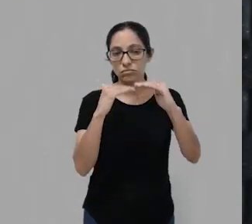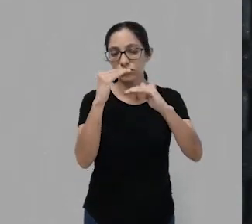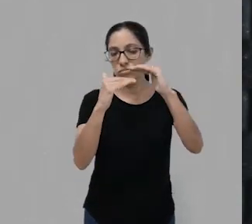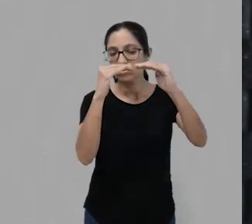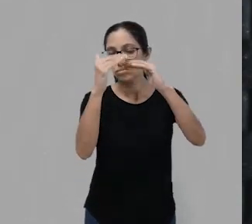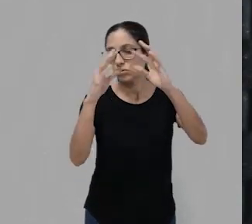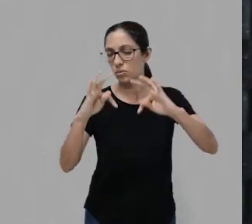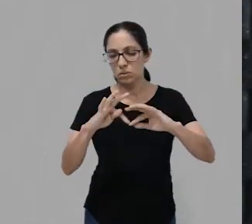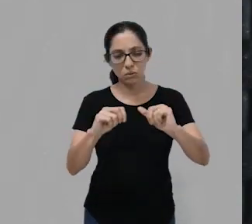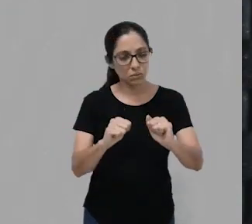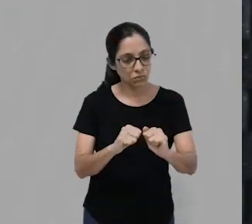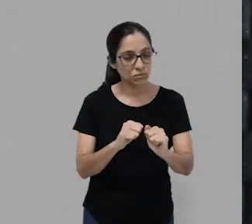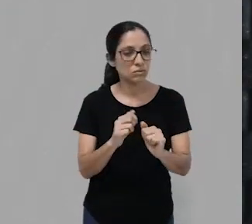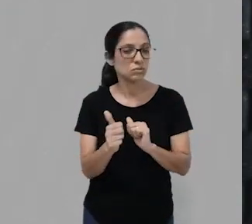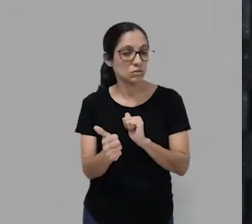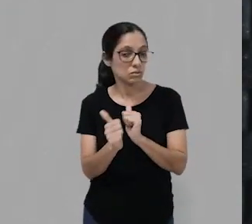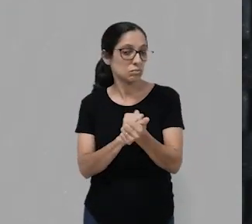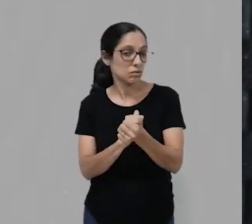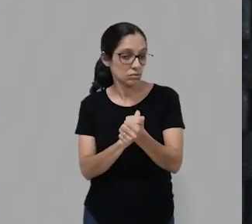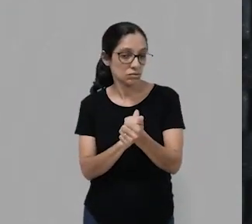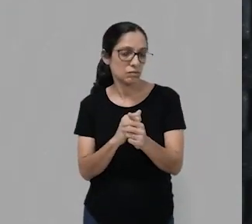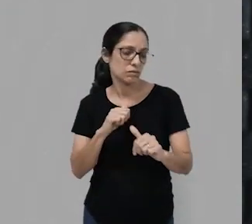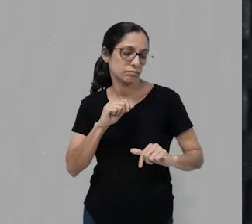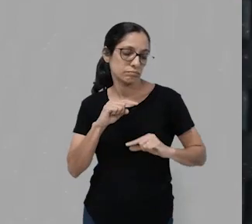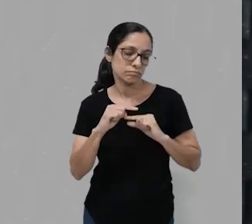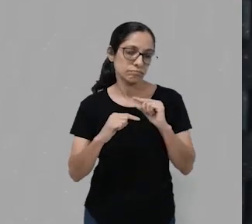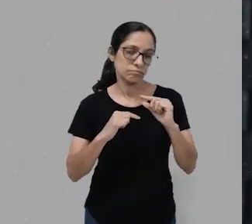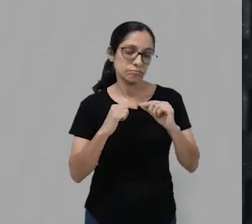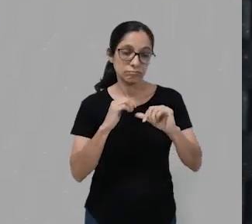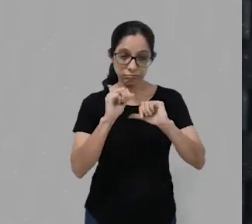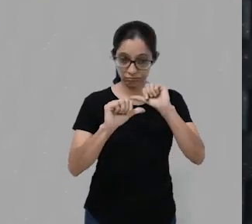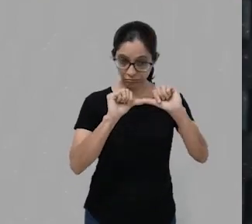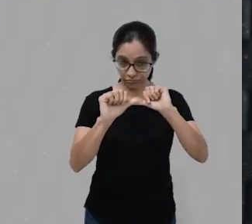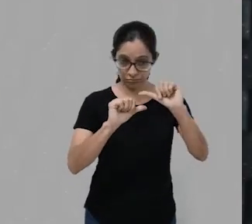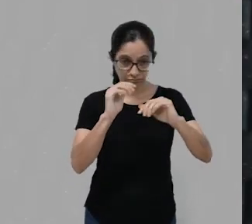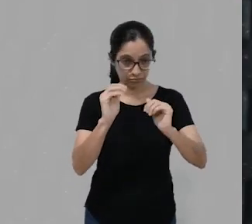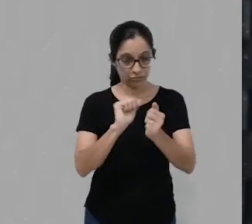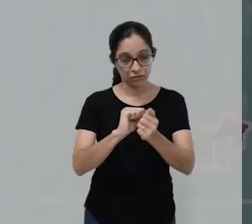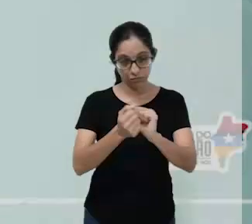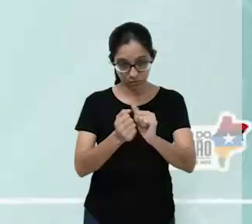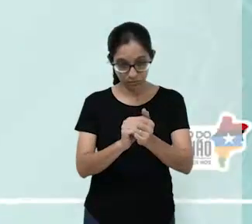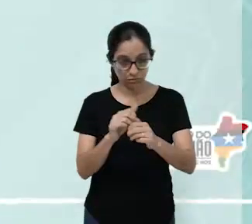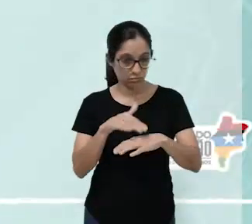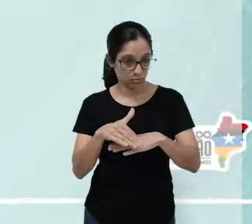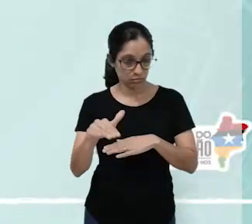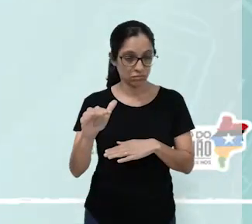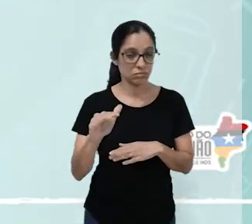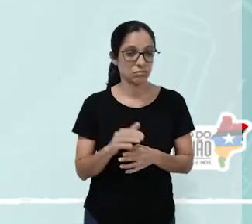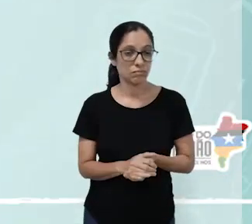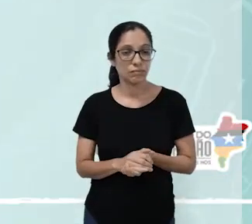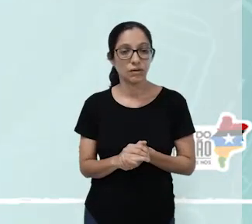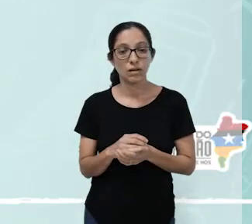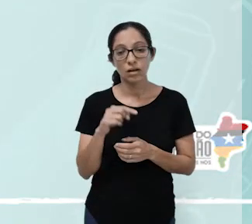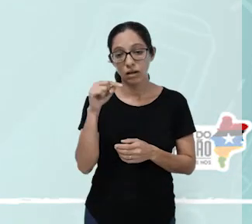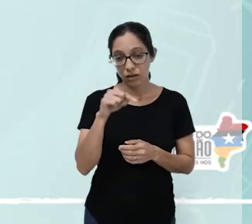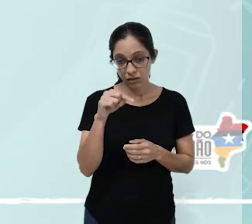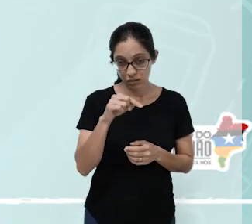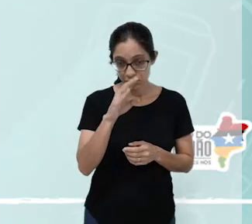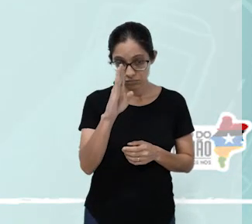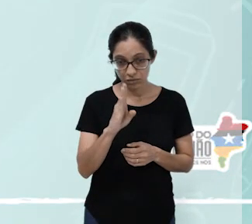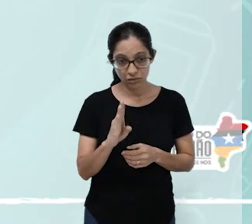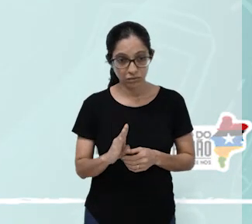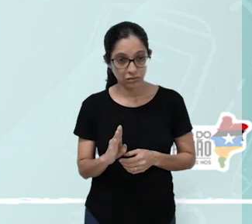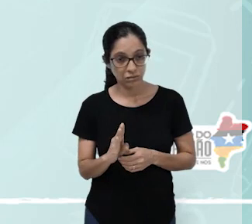com todas as outras modalidades, vem sofrendo evoluções aí no decorrer do tempo, adaptações. O badminton no